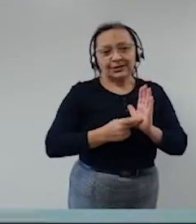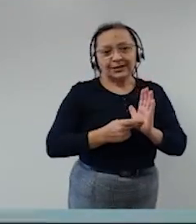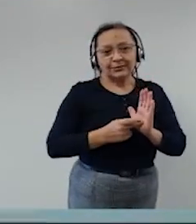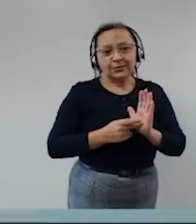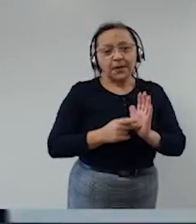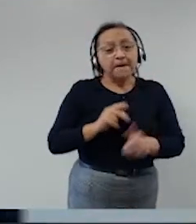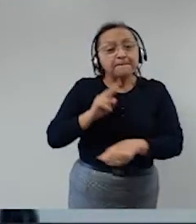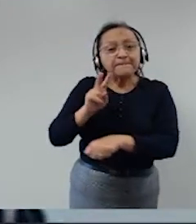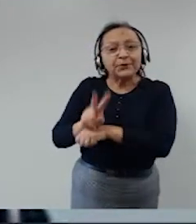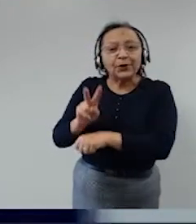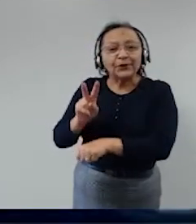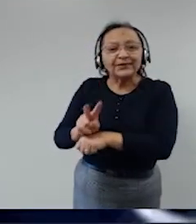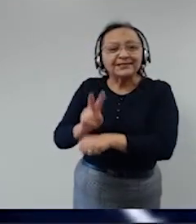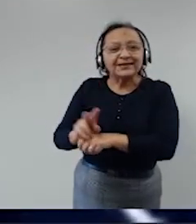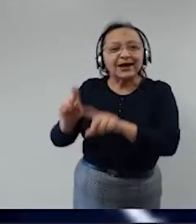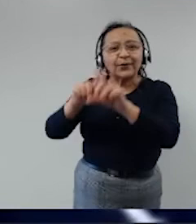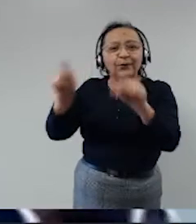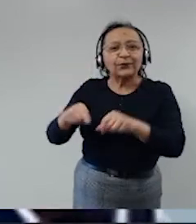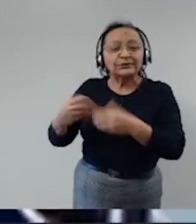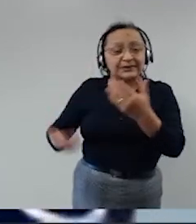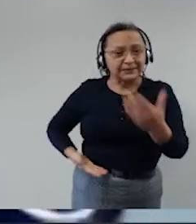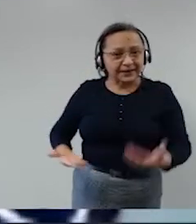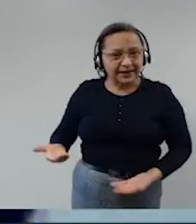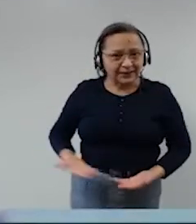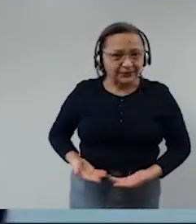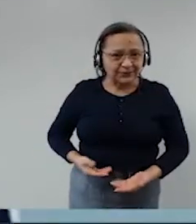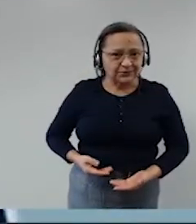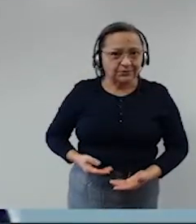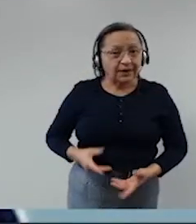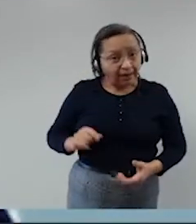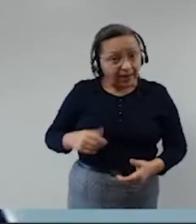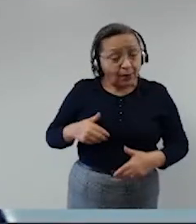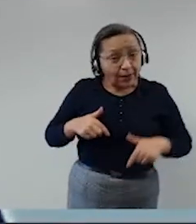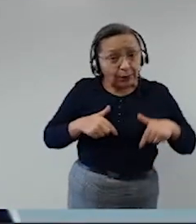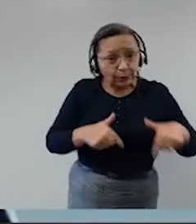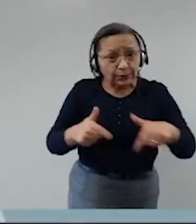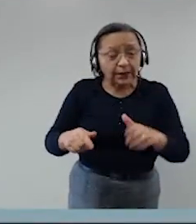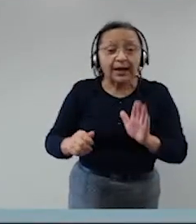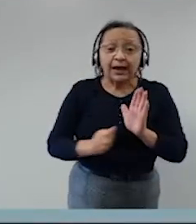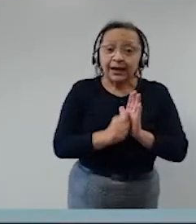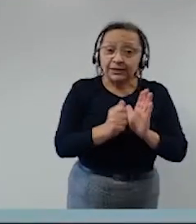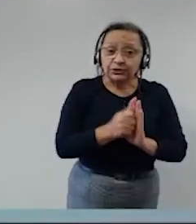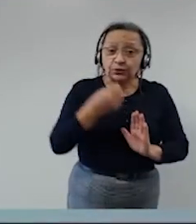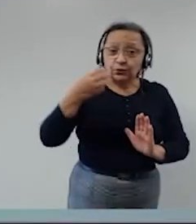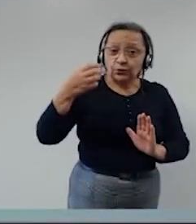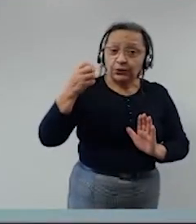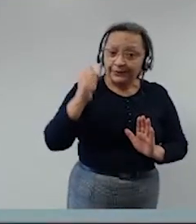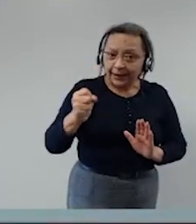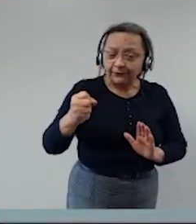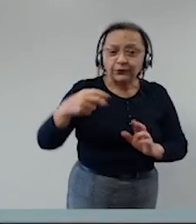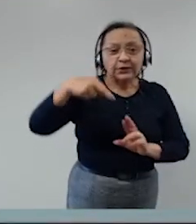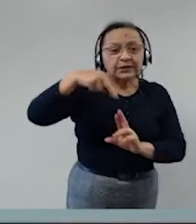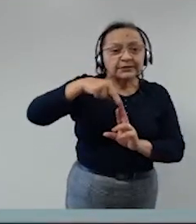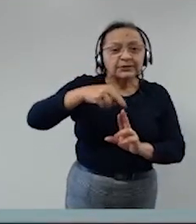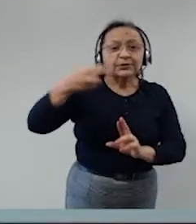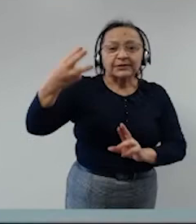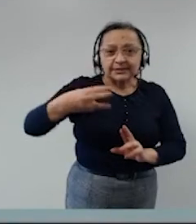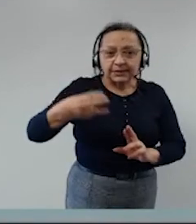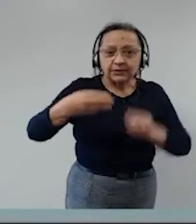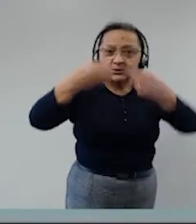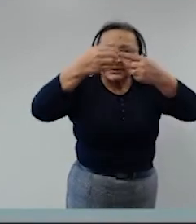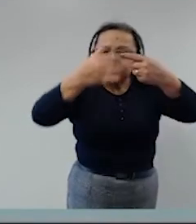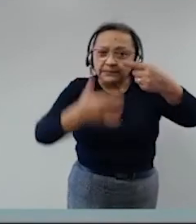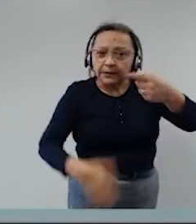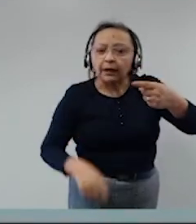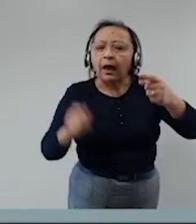proteção dos trabalhadores como trincheira de luta. E disse, no artigo 8º, inciso 3º, cabe ao sindicato a